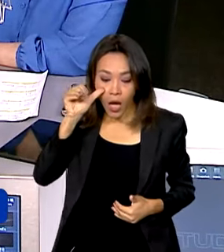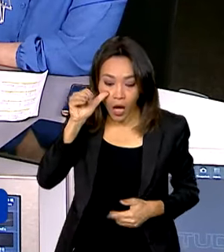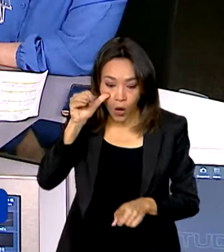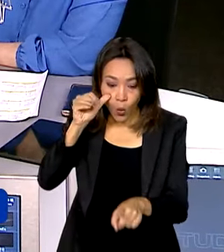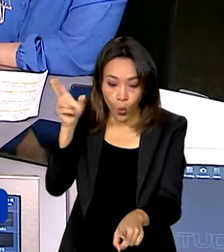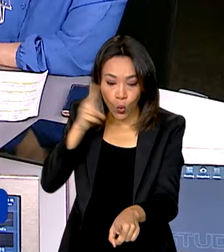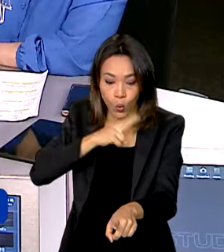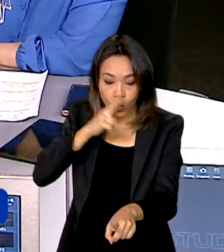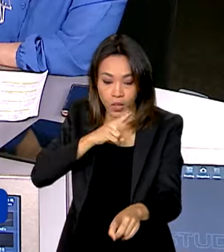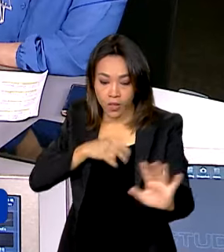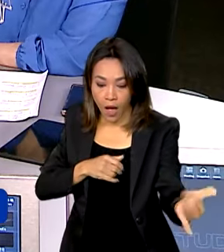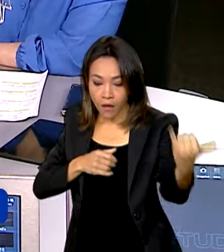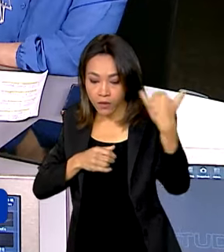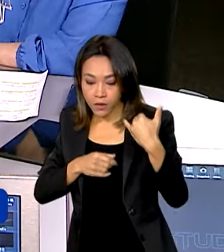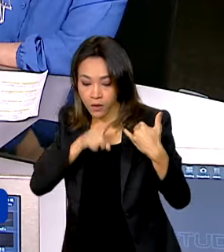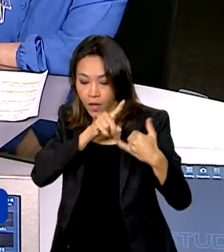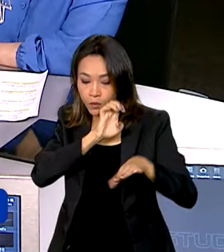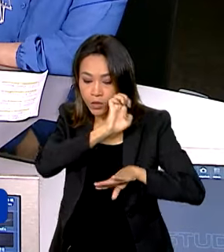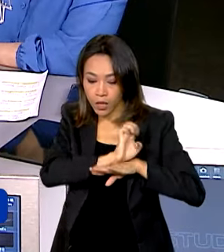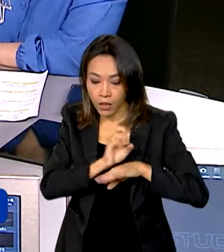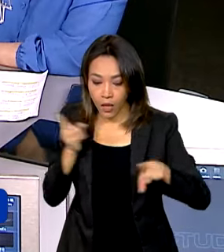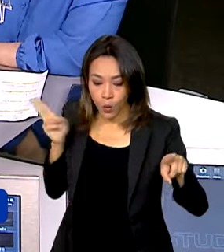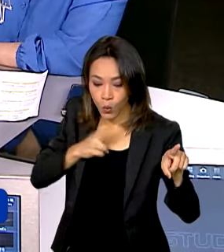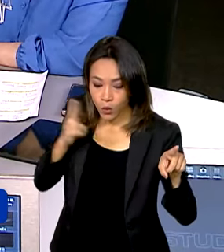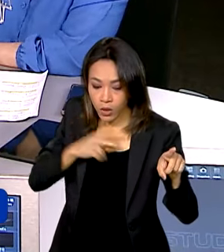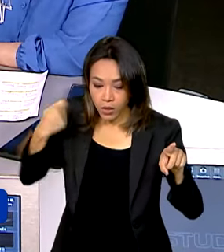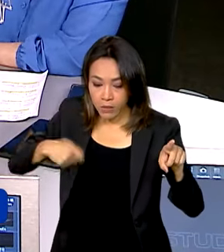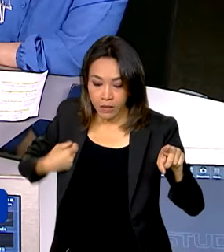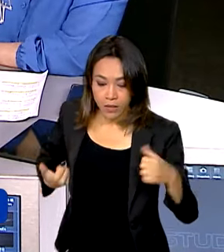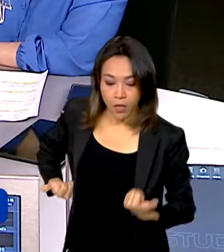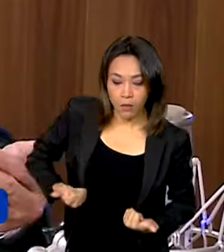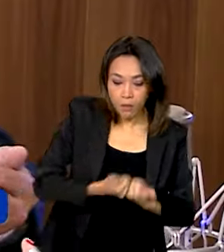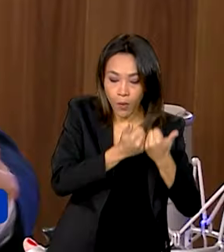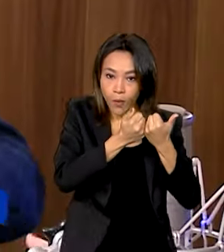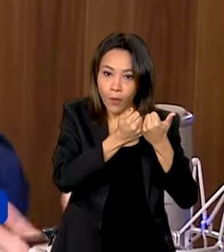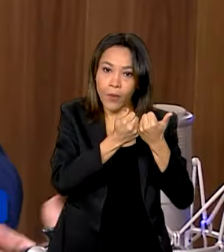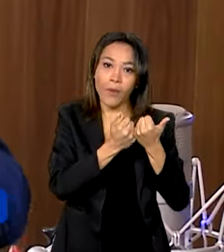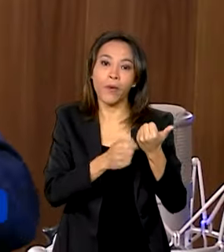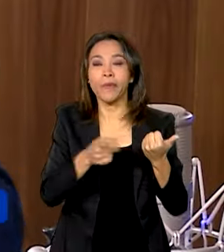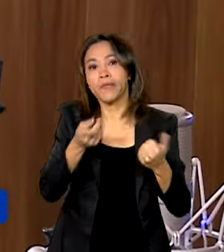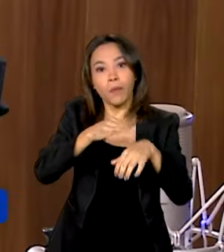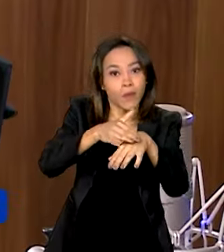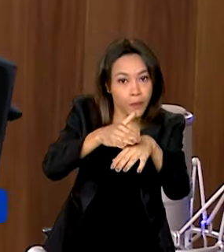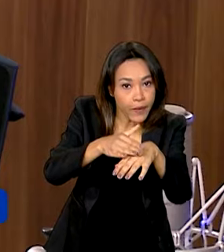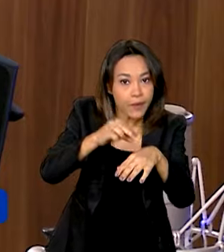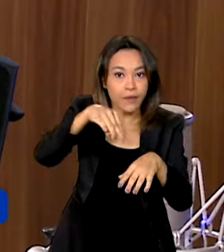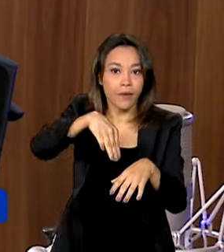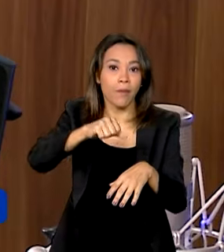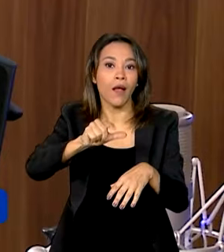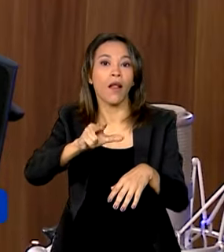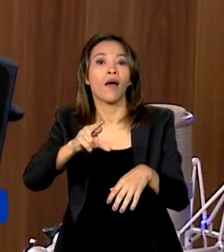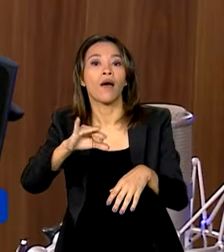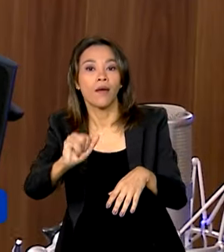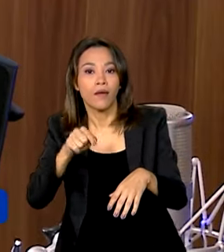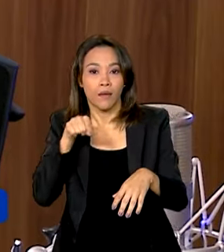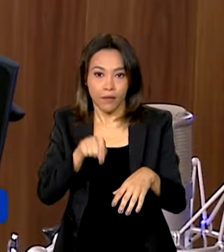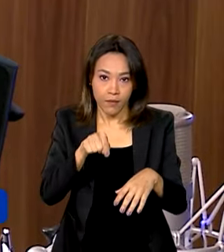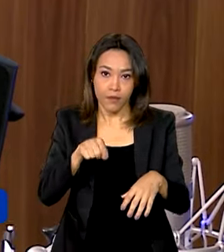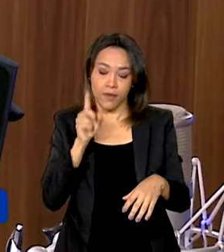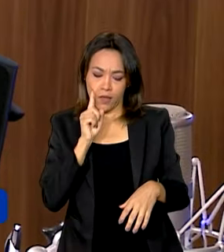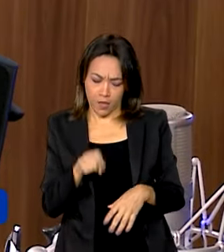emergência por dengue né ou por eh ajude aí outra mal certo a